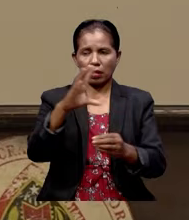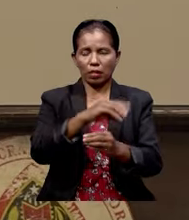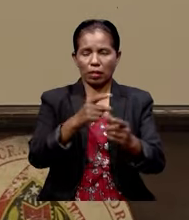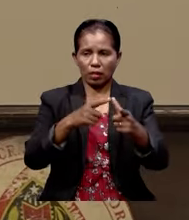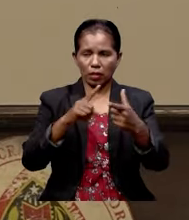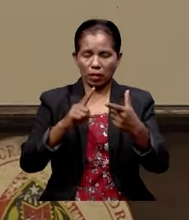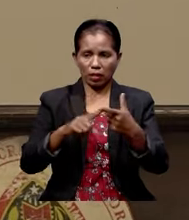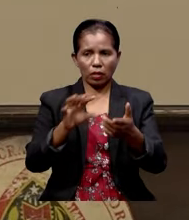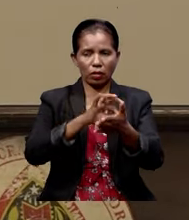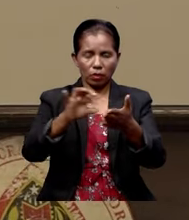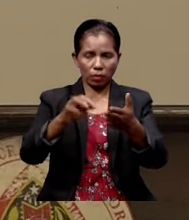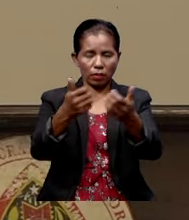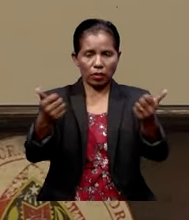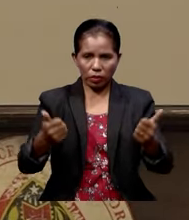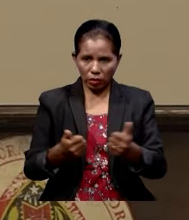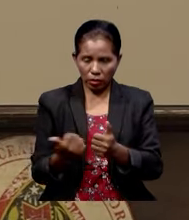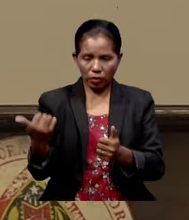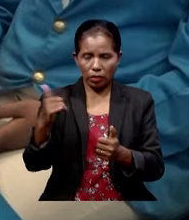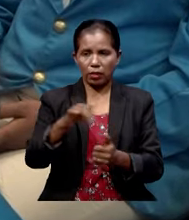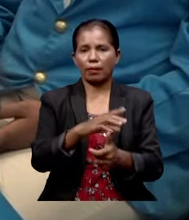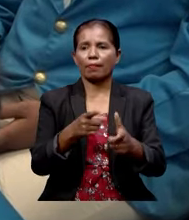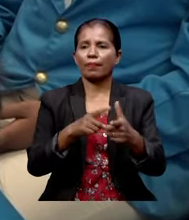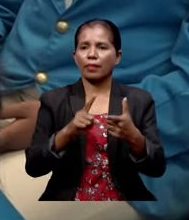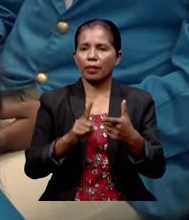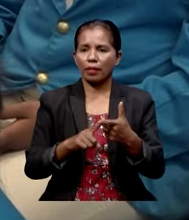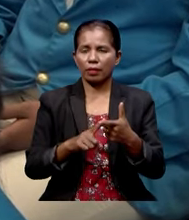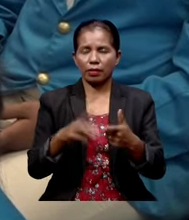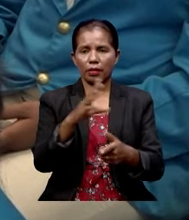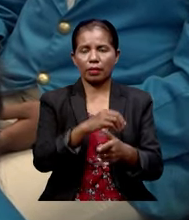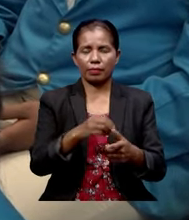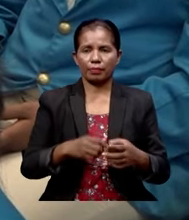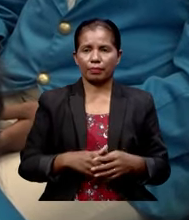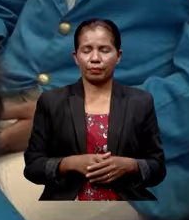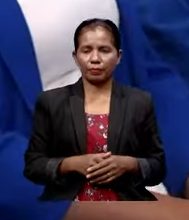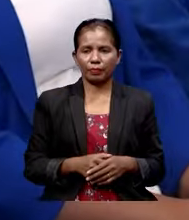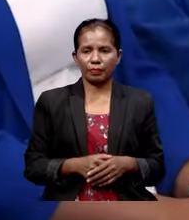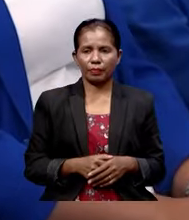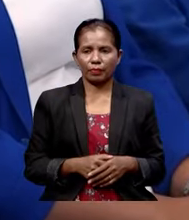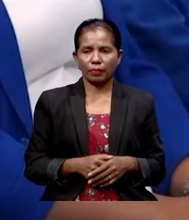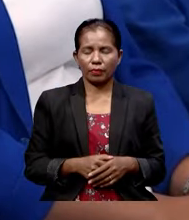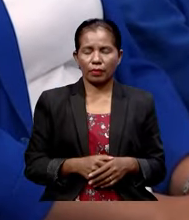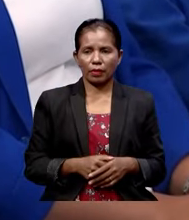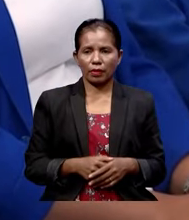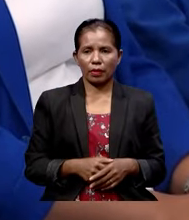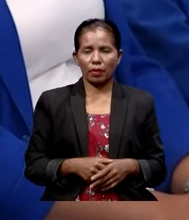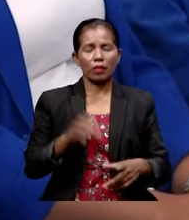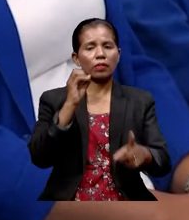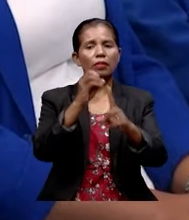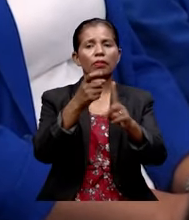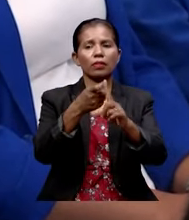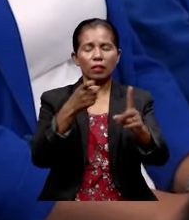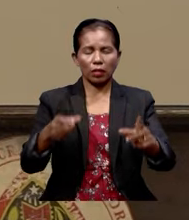Government Accountant, Associate, CGWA, No Chartered Accountant, CA. Os objetivos saíram busca